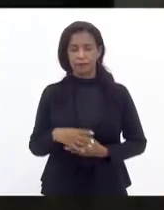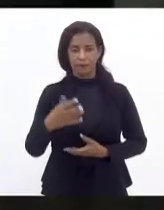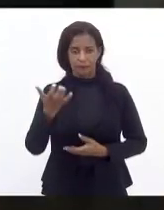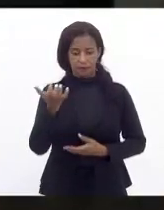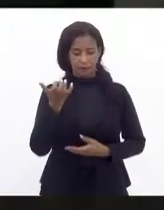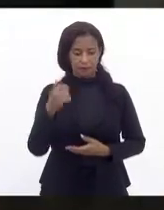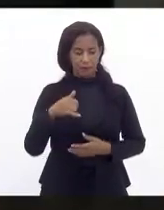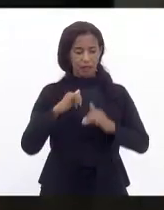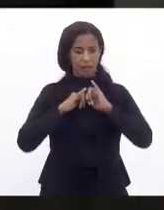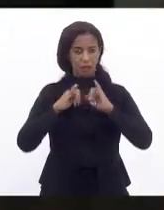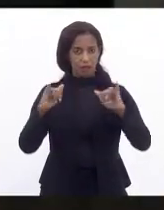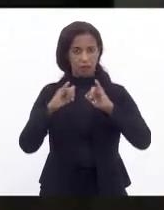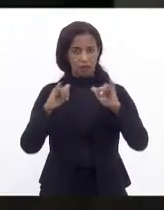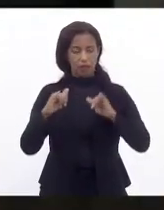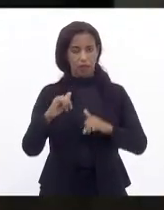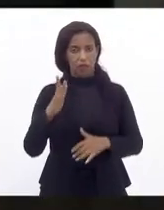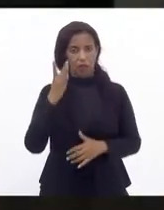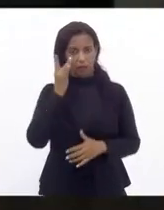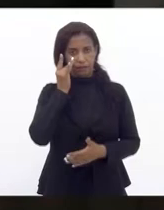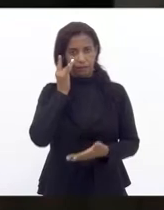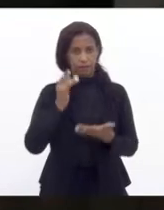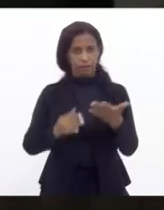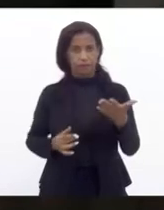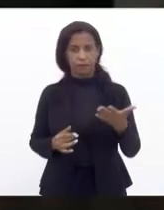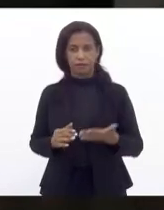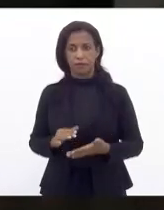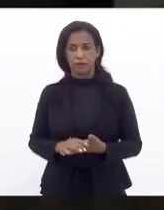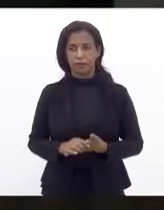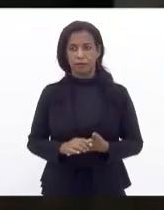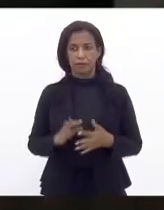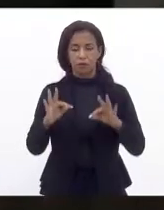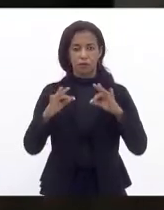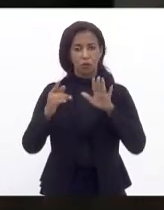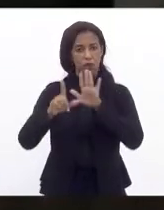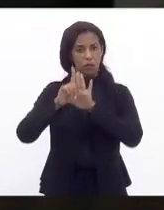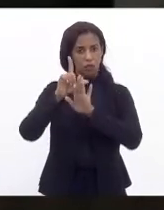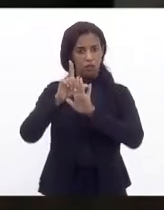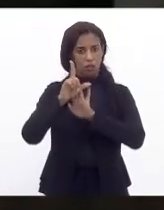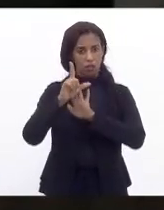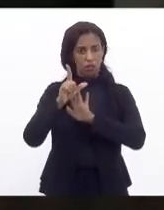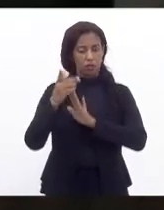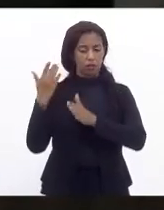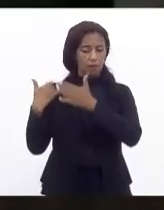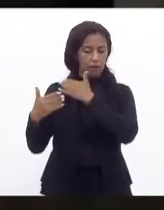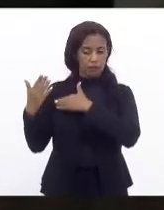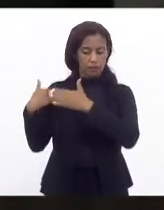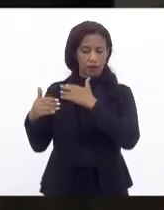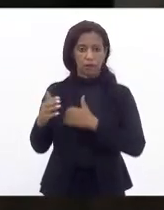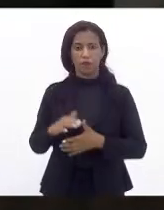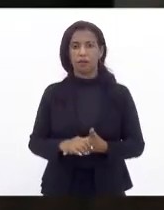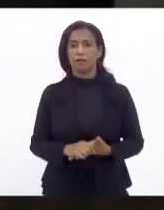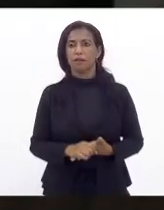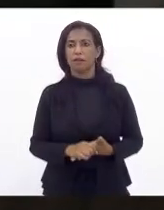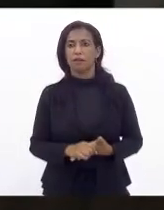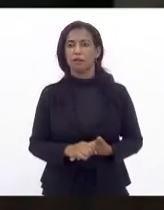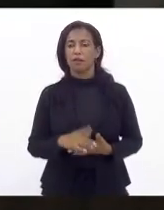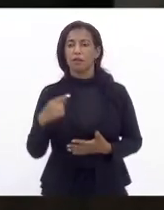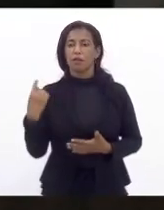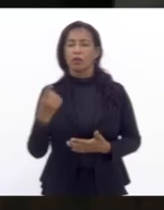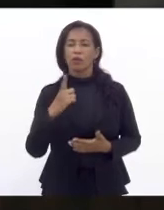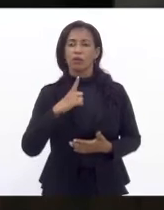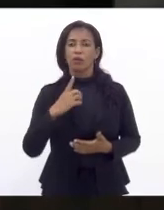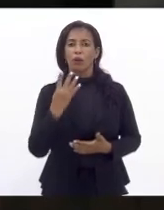aqui anunciar aos presentes que toda a legislatura passada nós